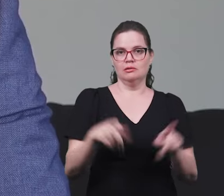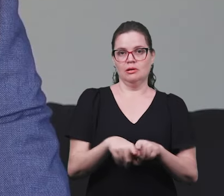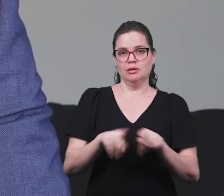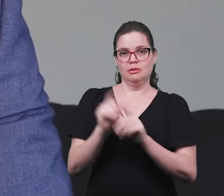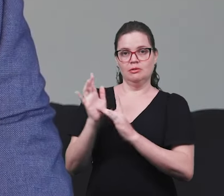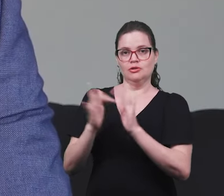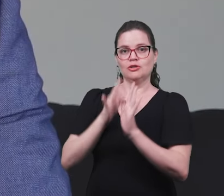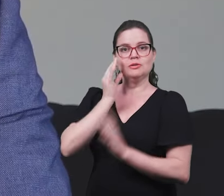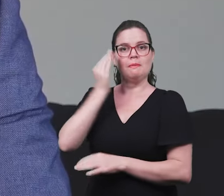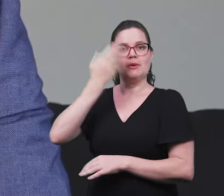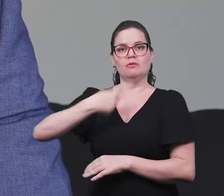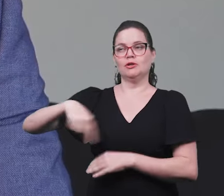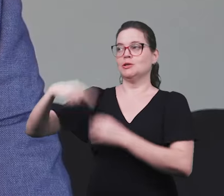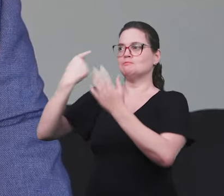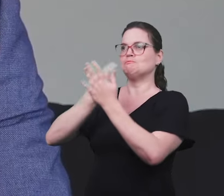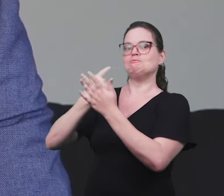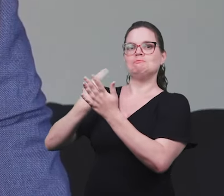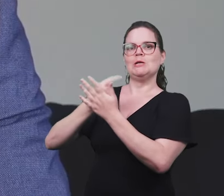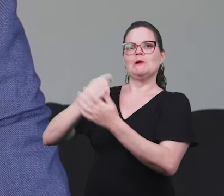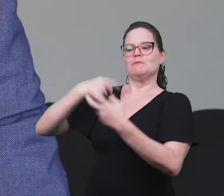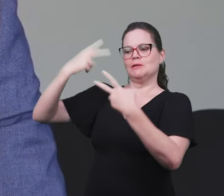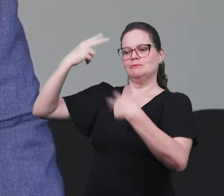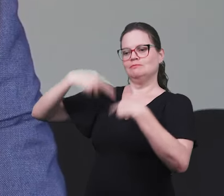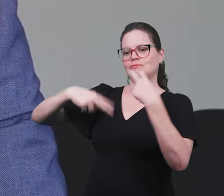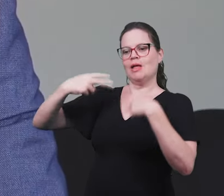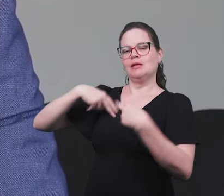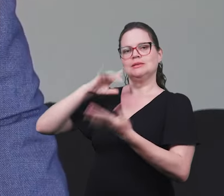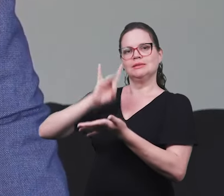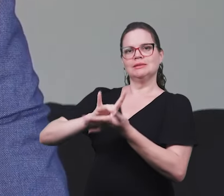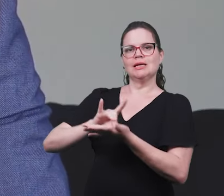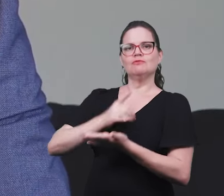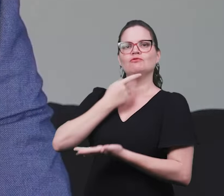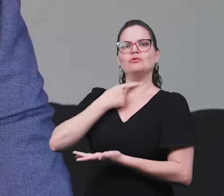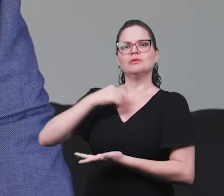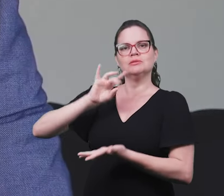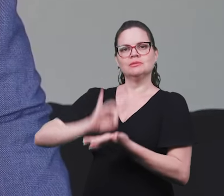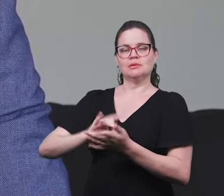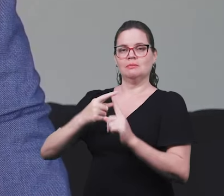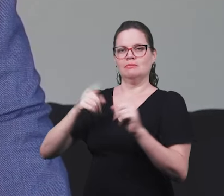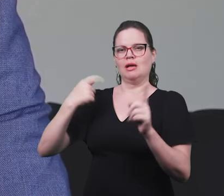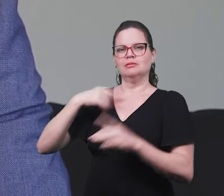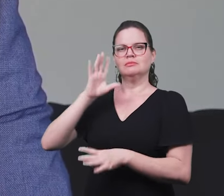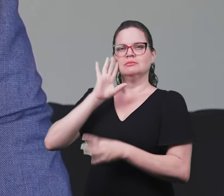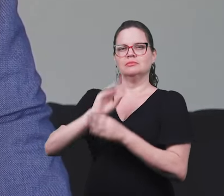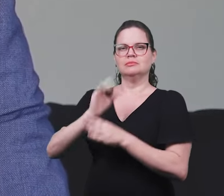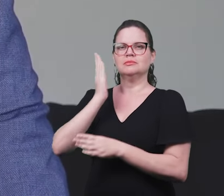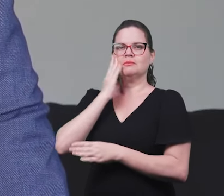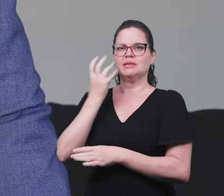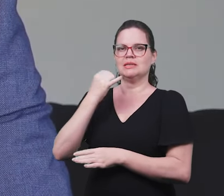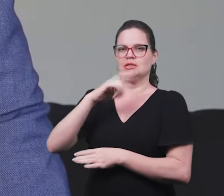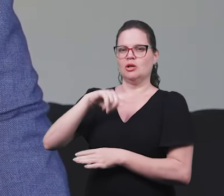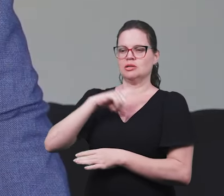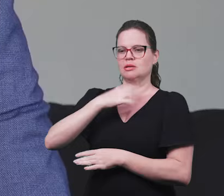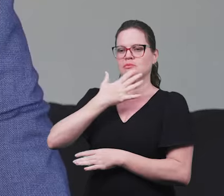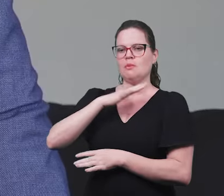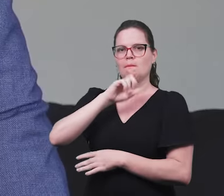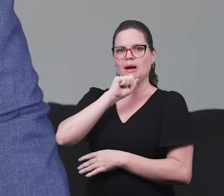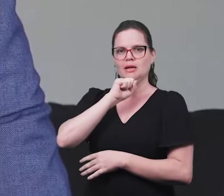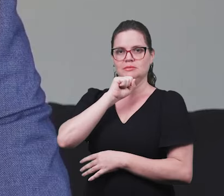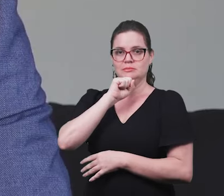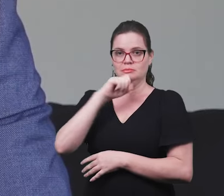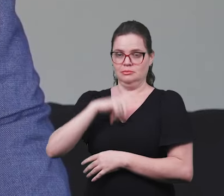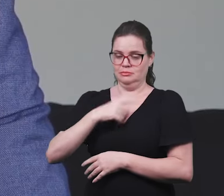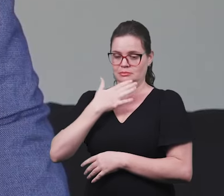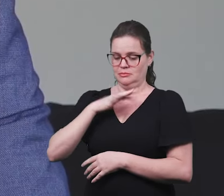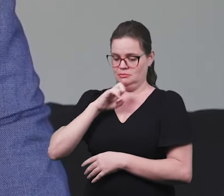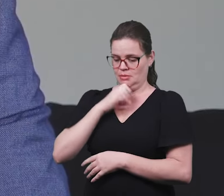nossa sinceridade, do nosso desejo, mas, sobretudo, ele quer saber se nós temos um pai e se esse